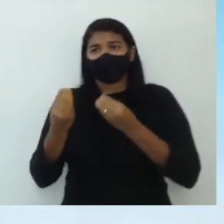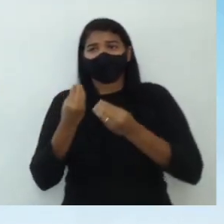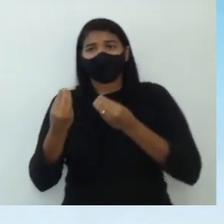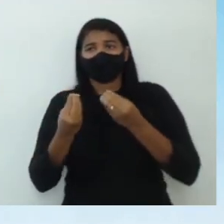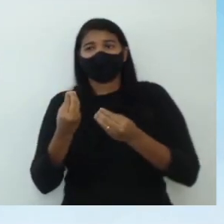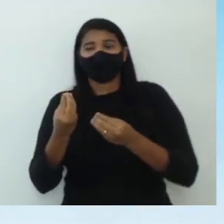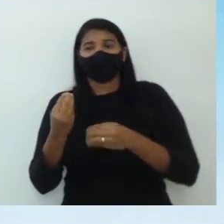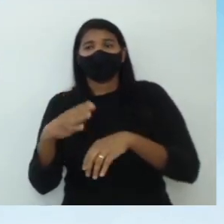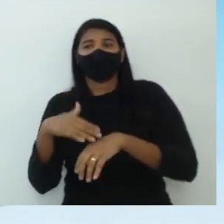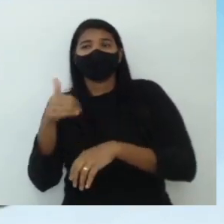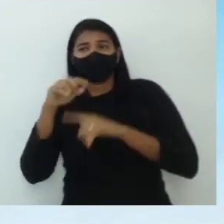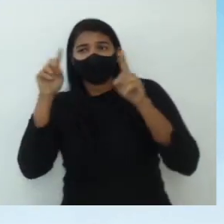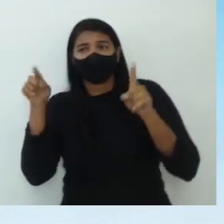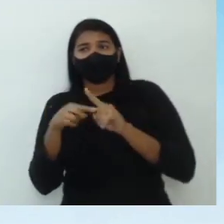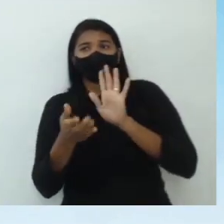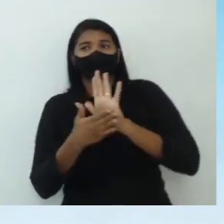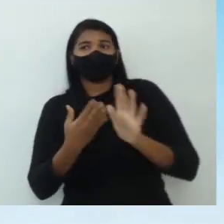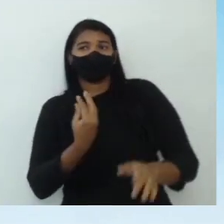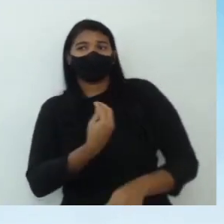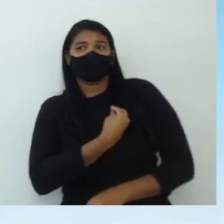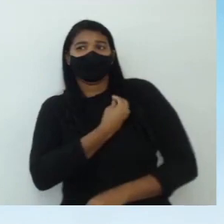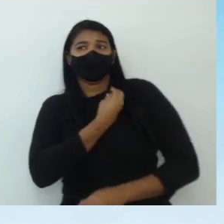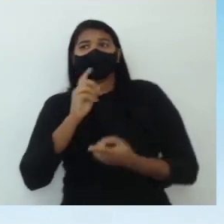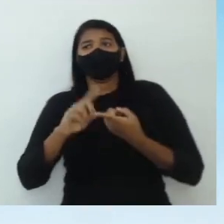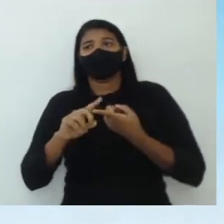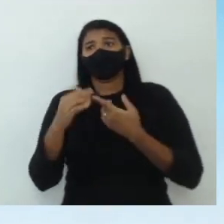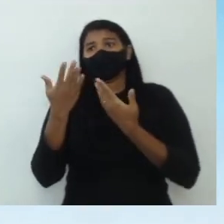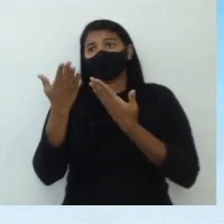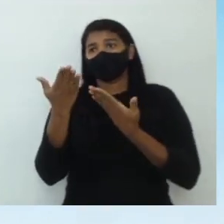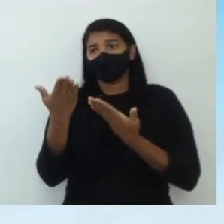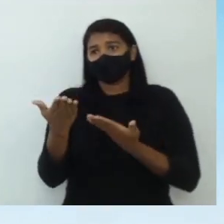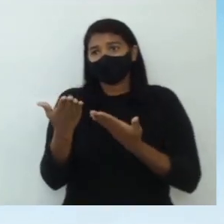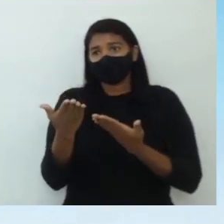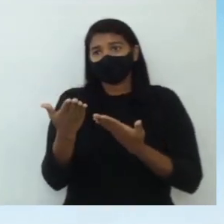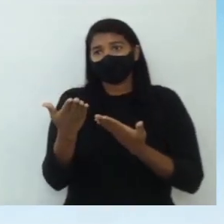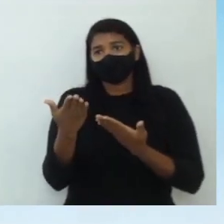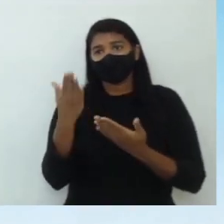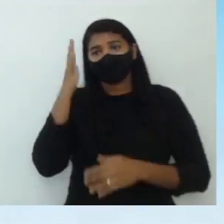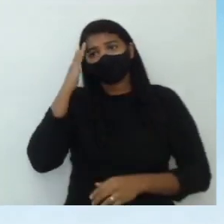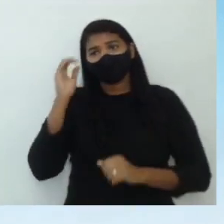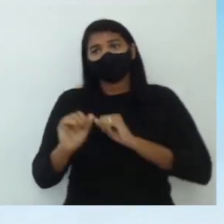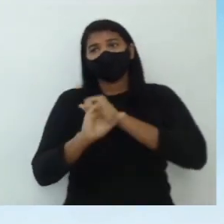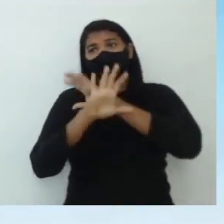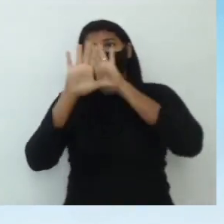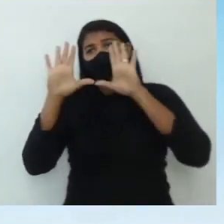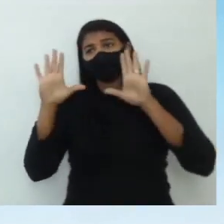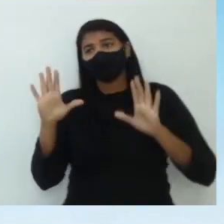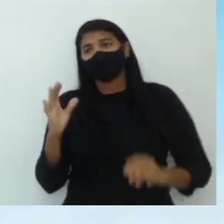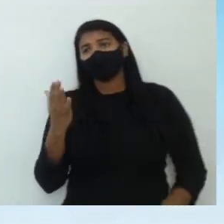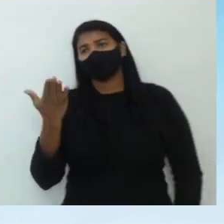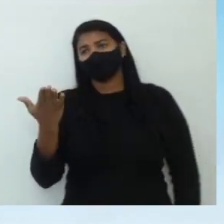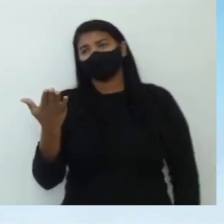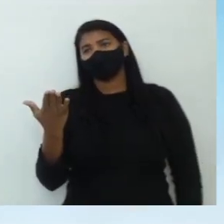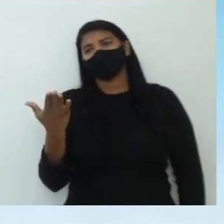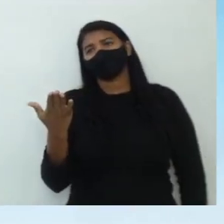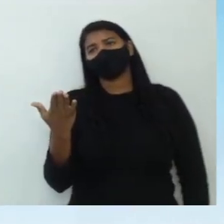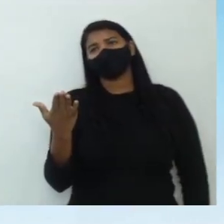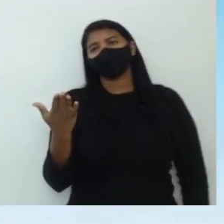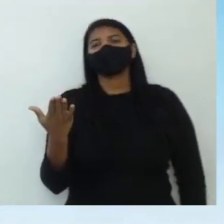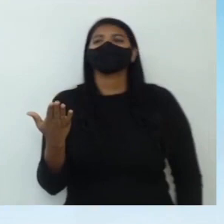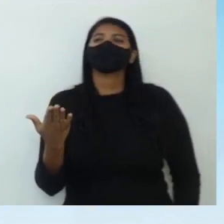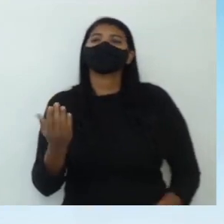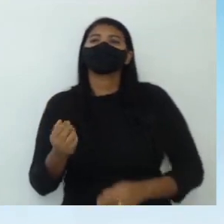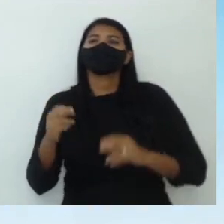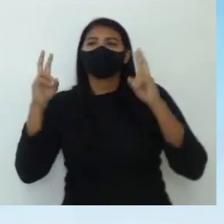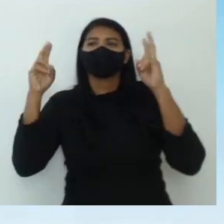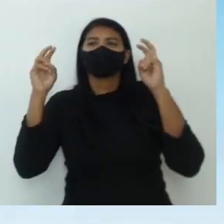vida, no seu projeto de vida também, você vai ver como é realmente, assim, crucial que você dê atenção a essa